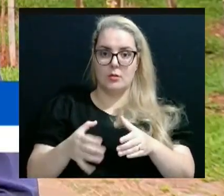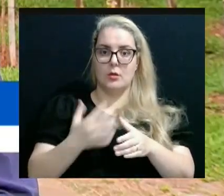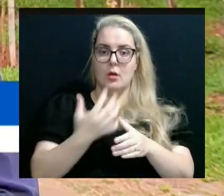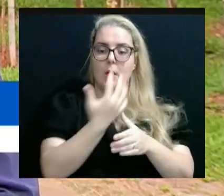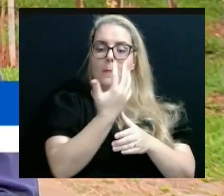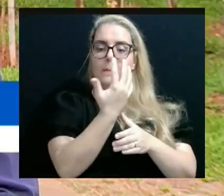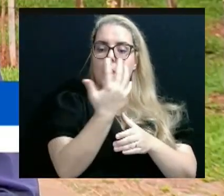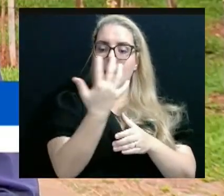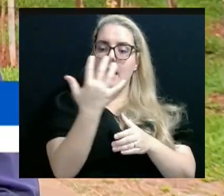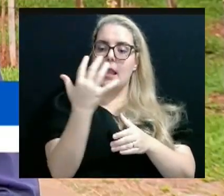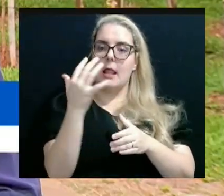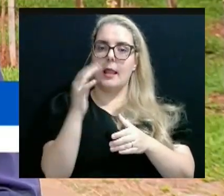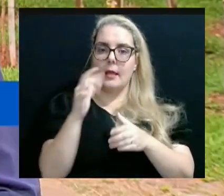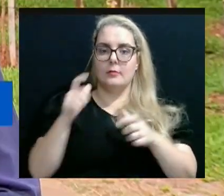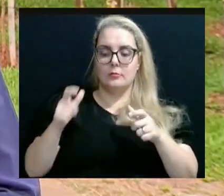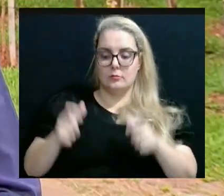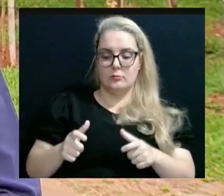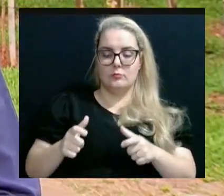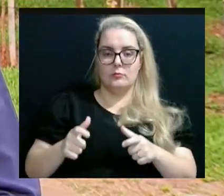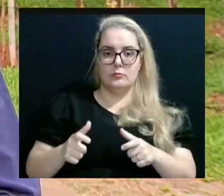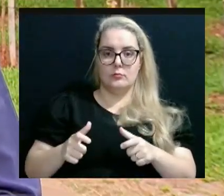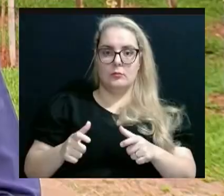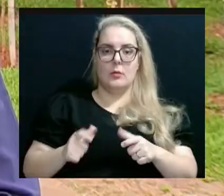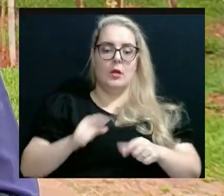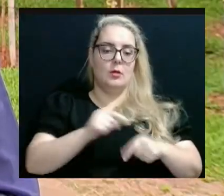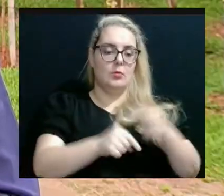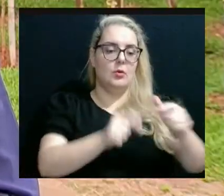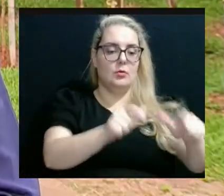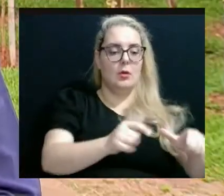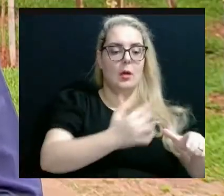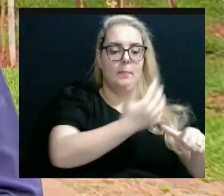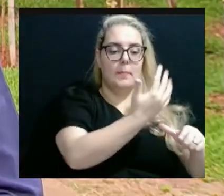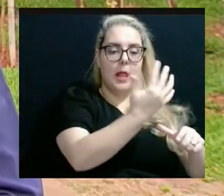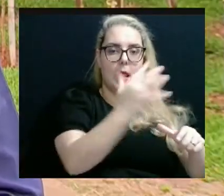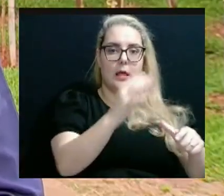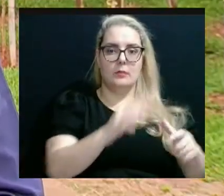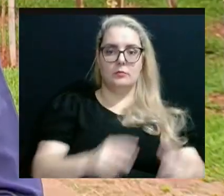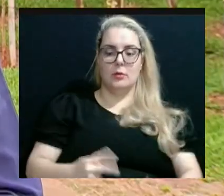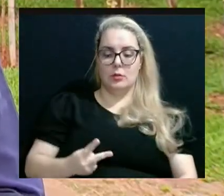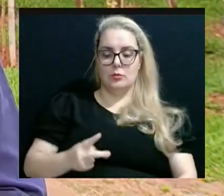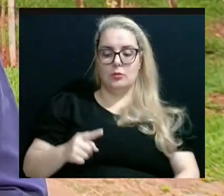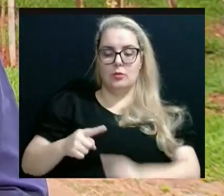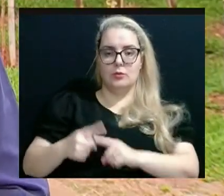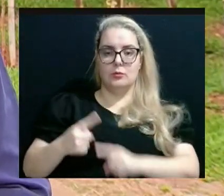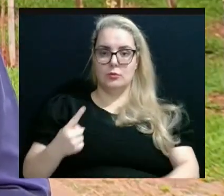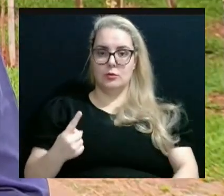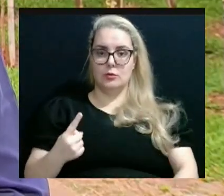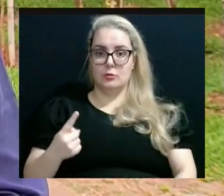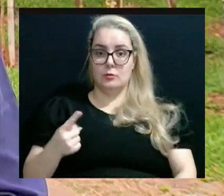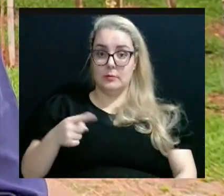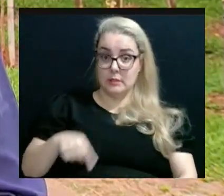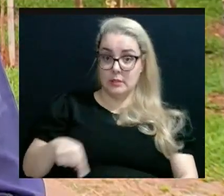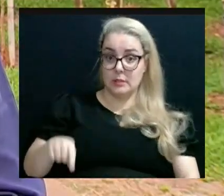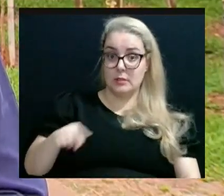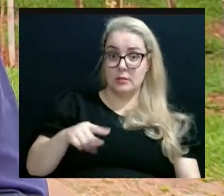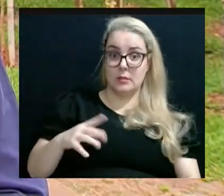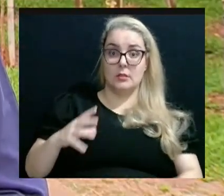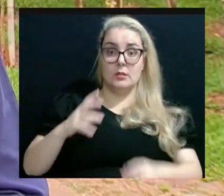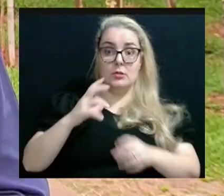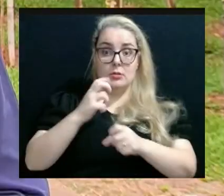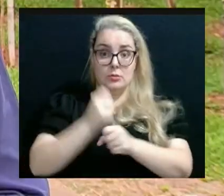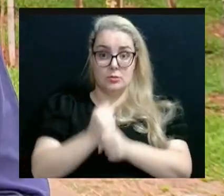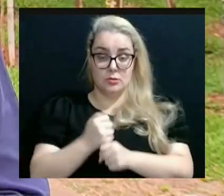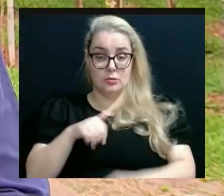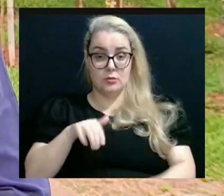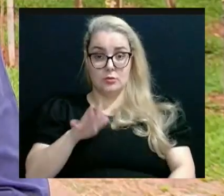num espaçamento menor, geralmente 2 por 1, para que elas se juntem mais